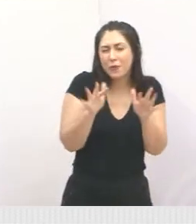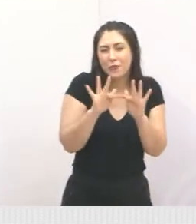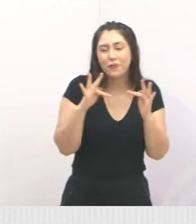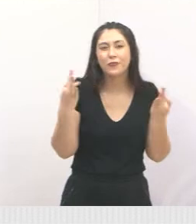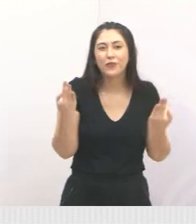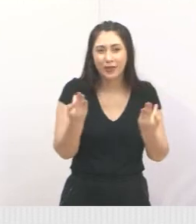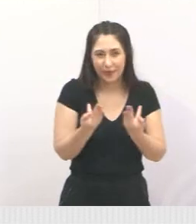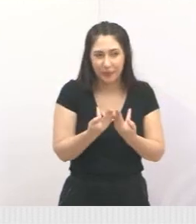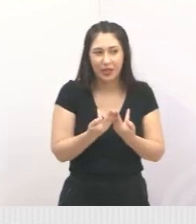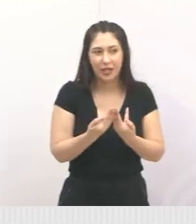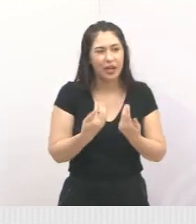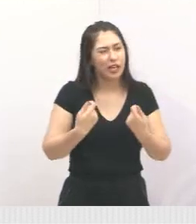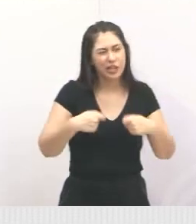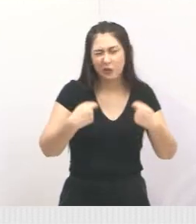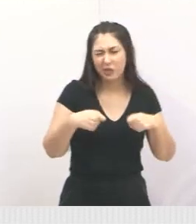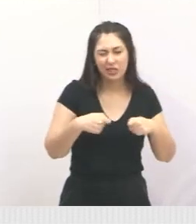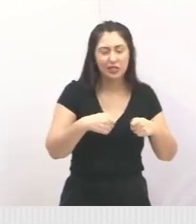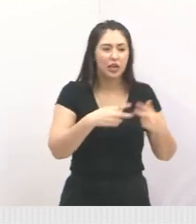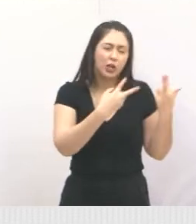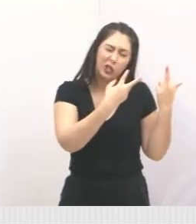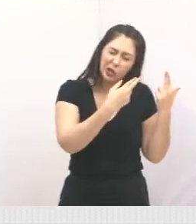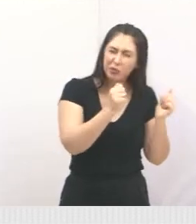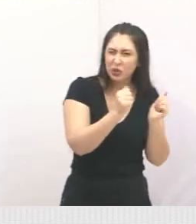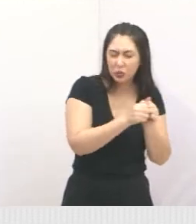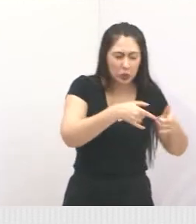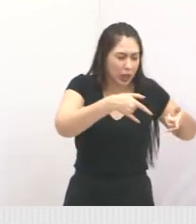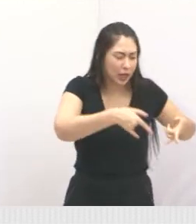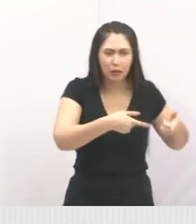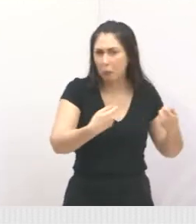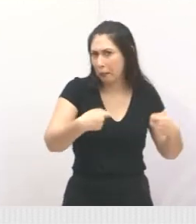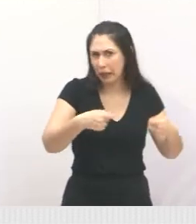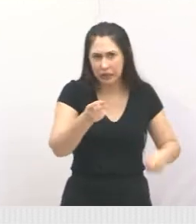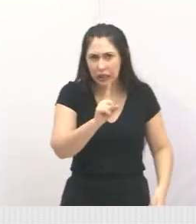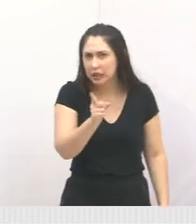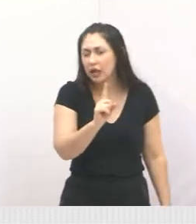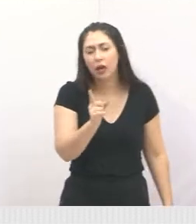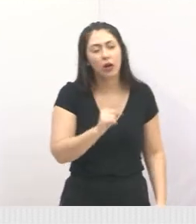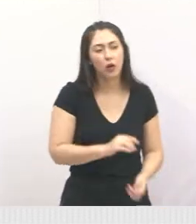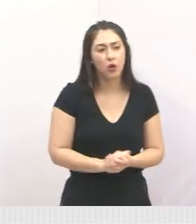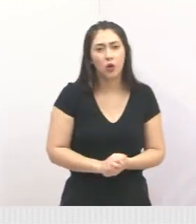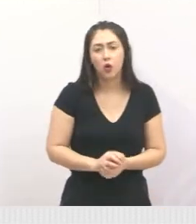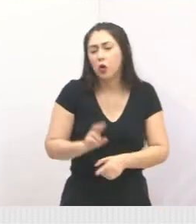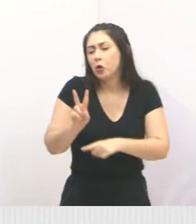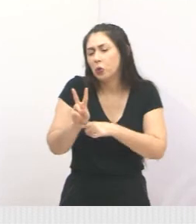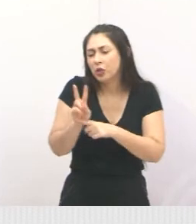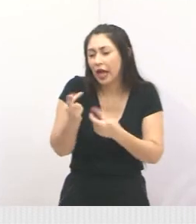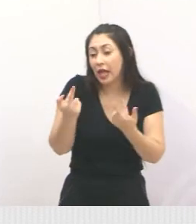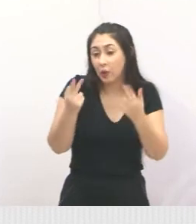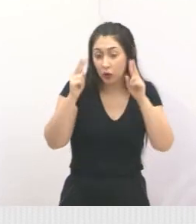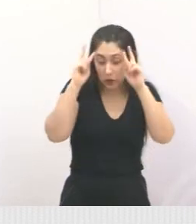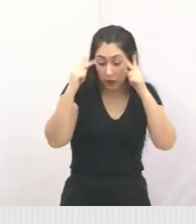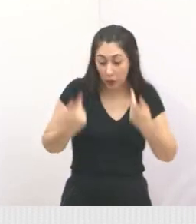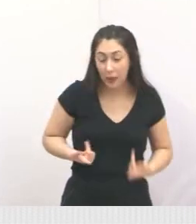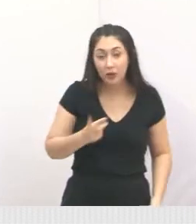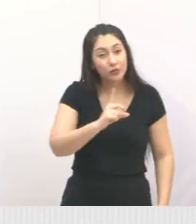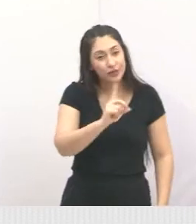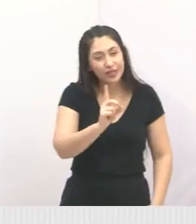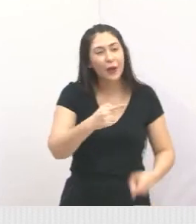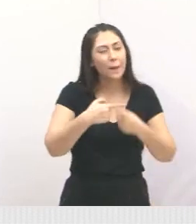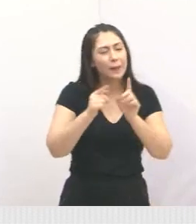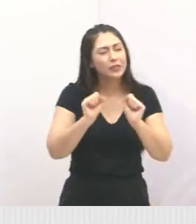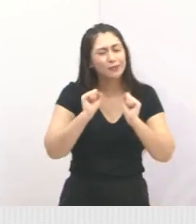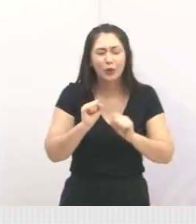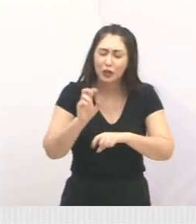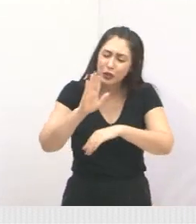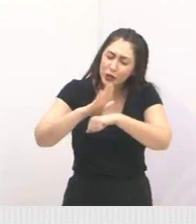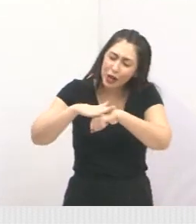da família. Não precisa dormir na cama, né? Não precisa ser tratado como um ser humano, mas você pode sim tratar o seu